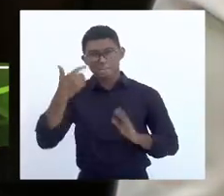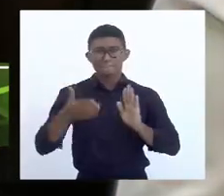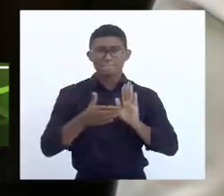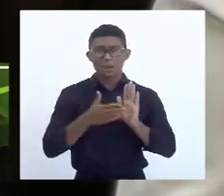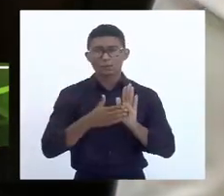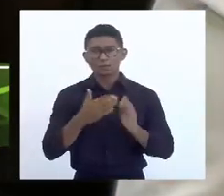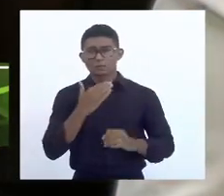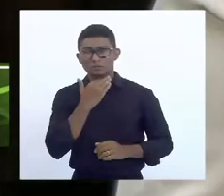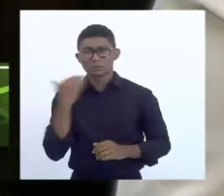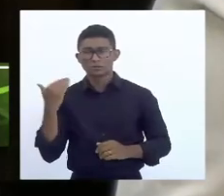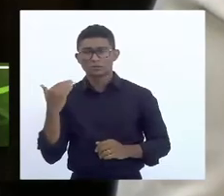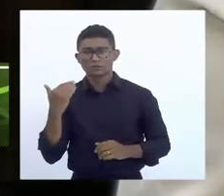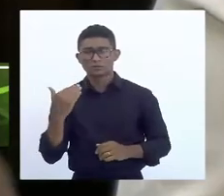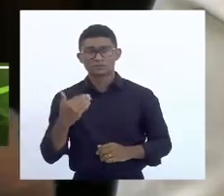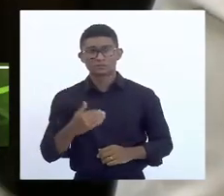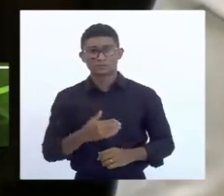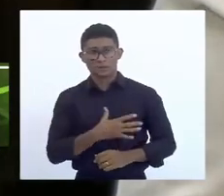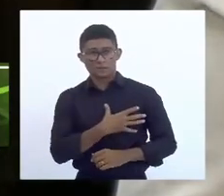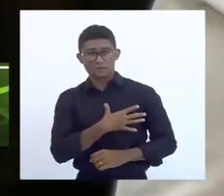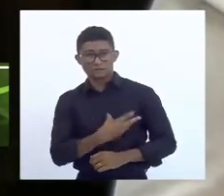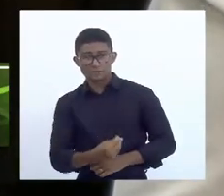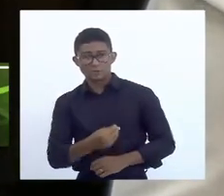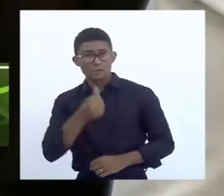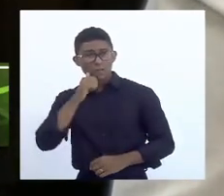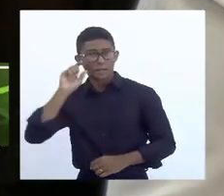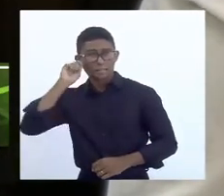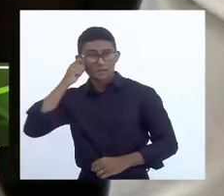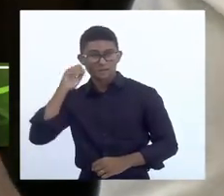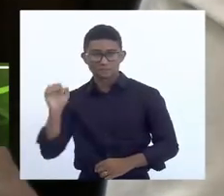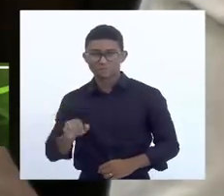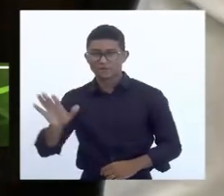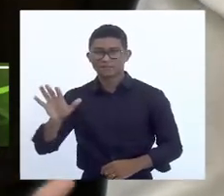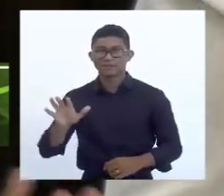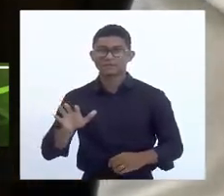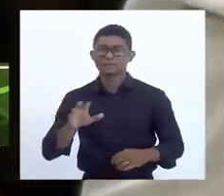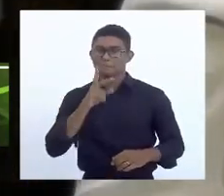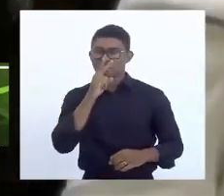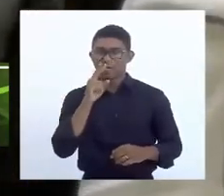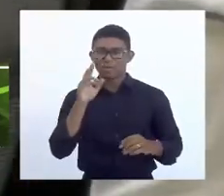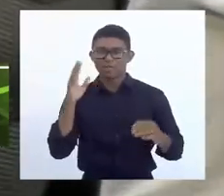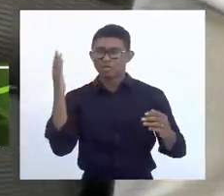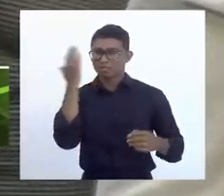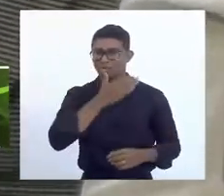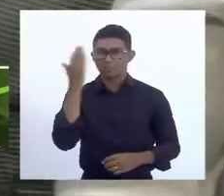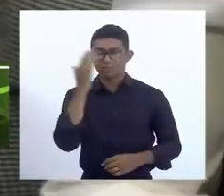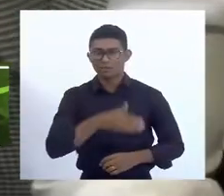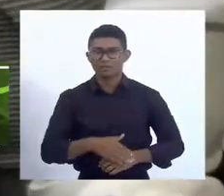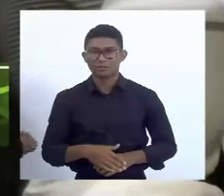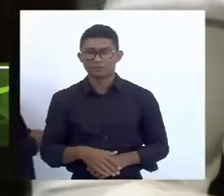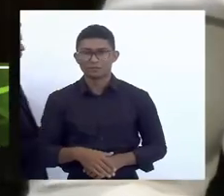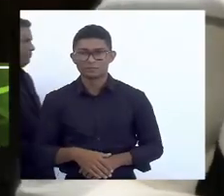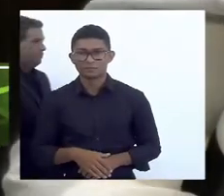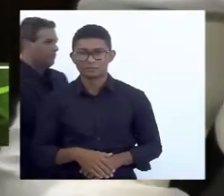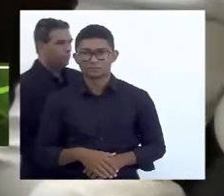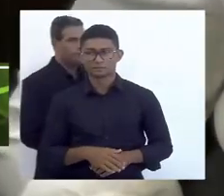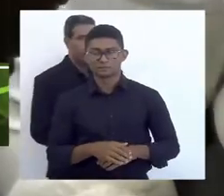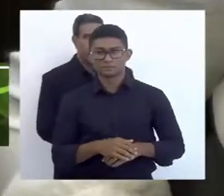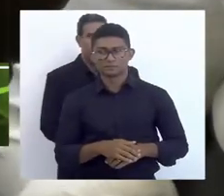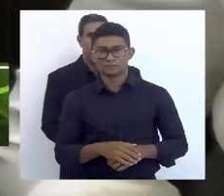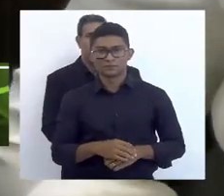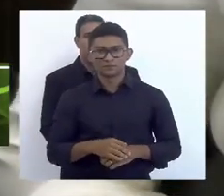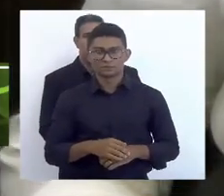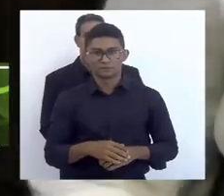dos filhos das mulheres pretas de favela, vão estar invisibilizadas. Então, se é um horror, e é um horror, porque é um